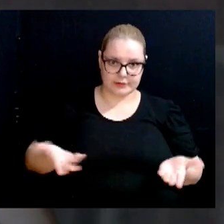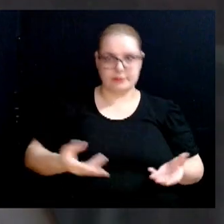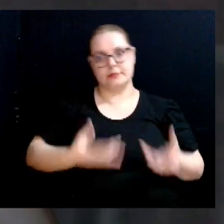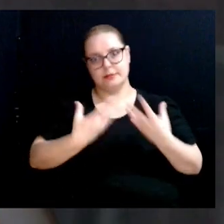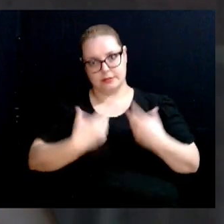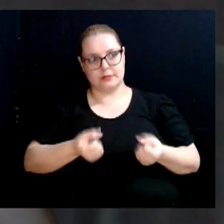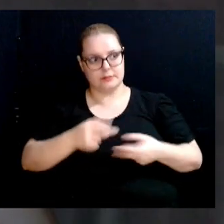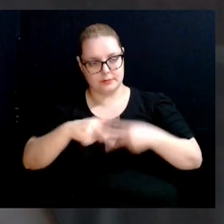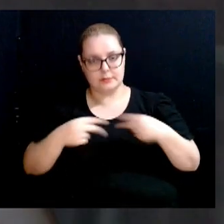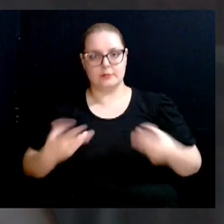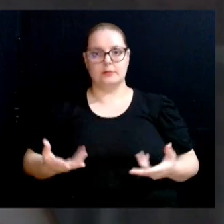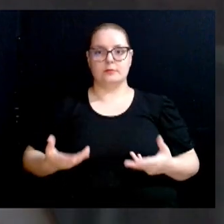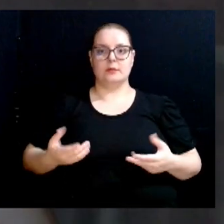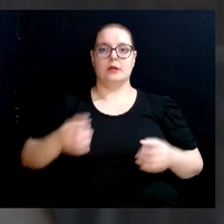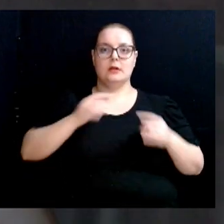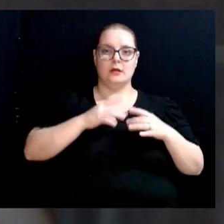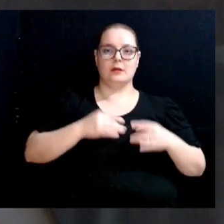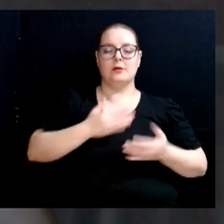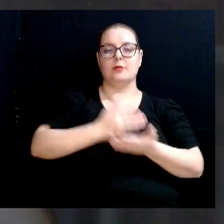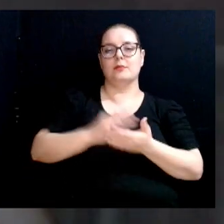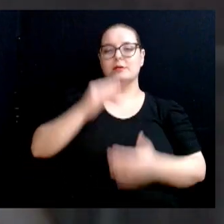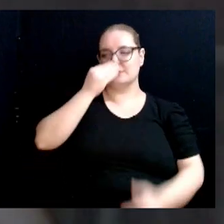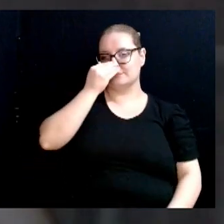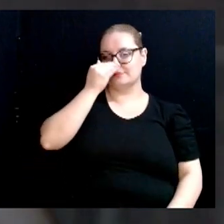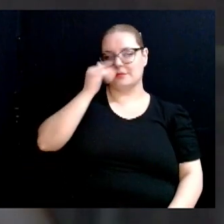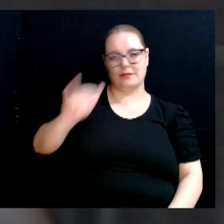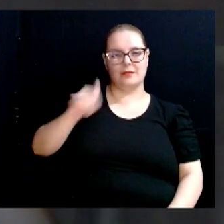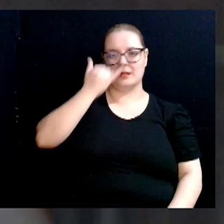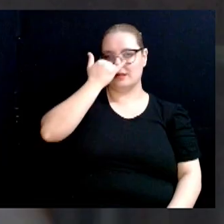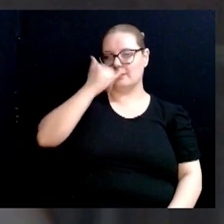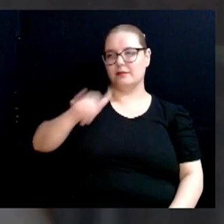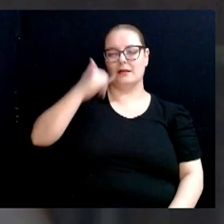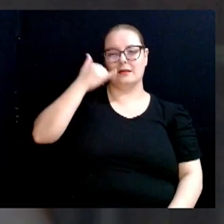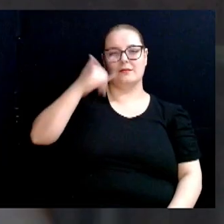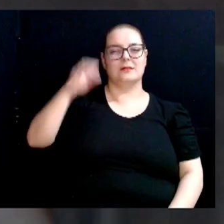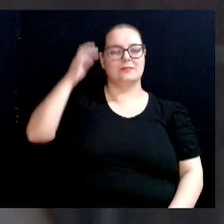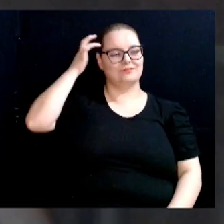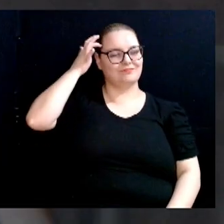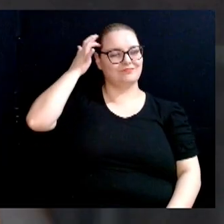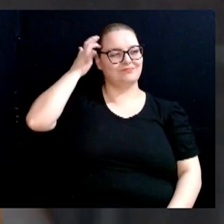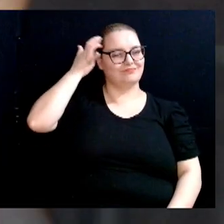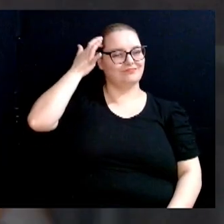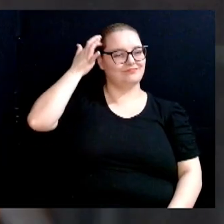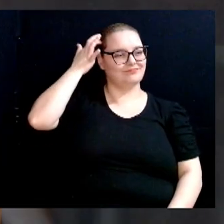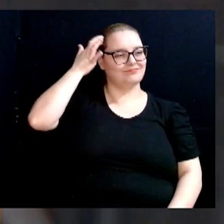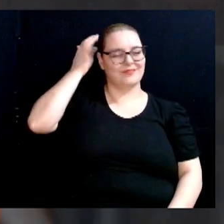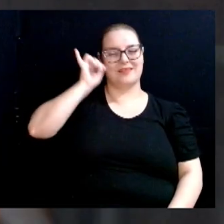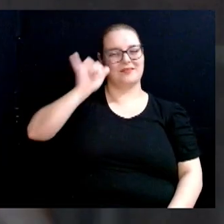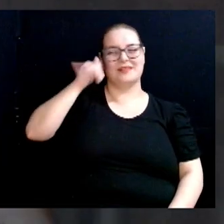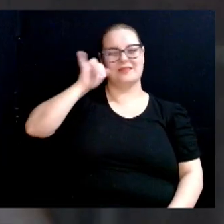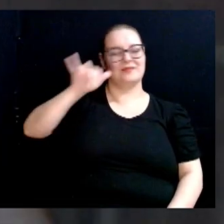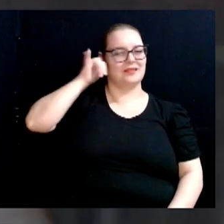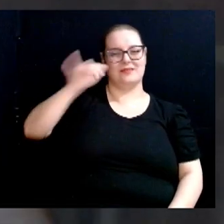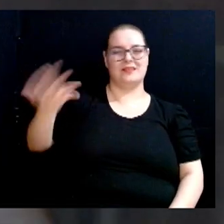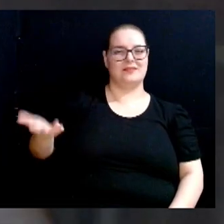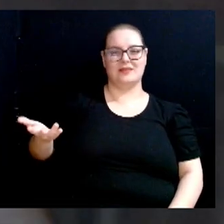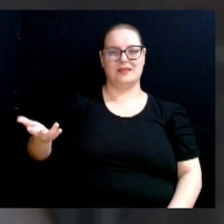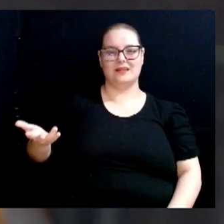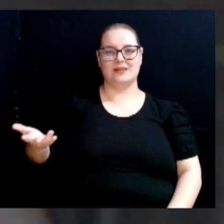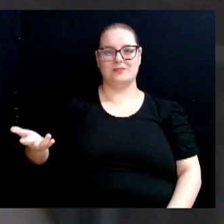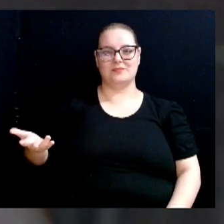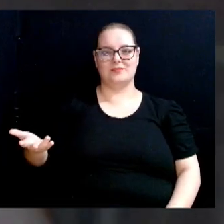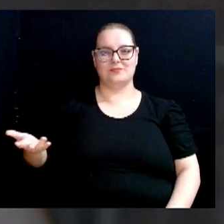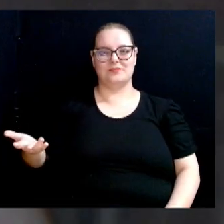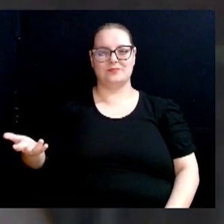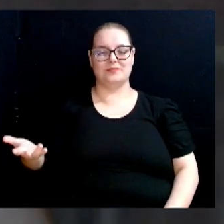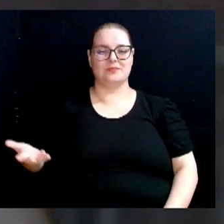se evitar também. Então, assim, será que é uma rejeição? Como se colocar o não? Será que está